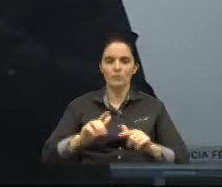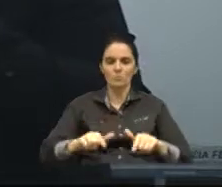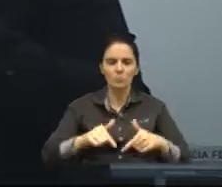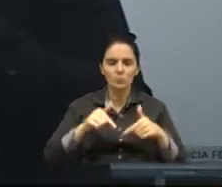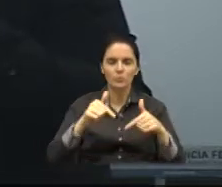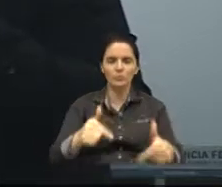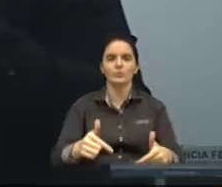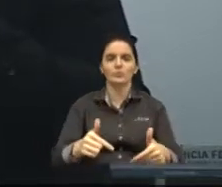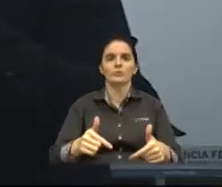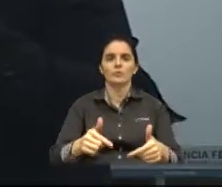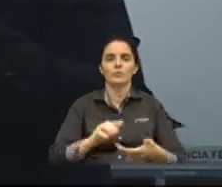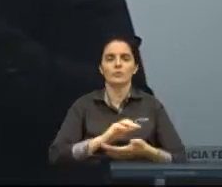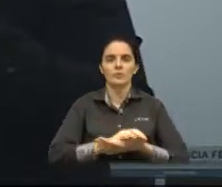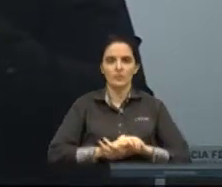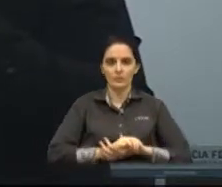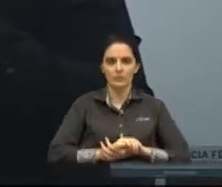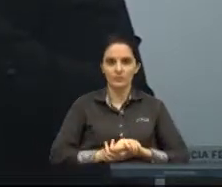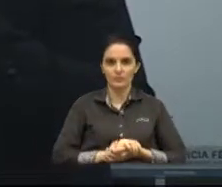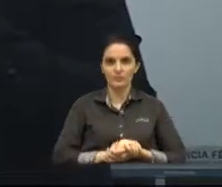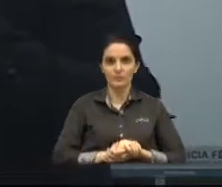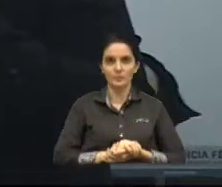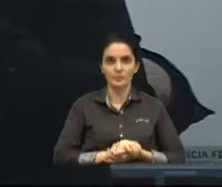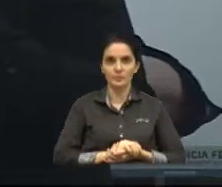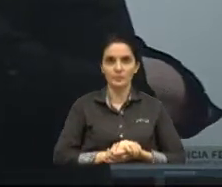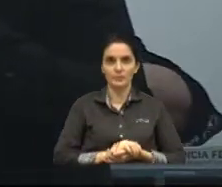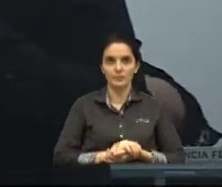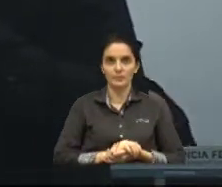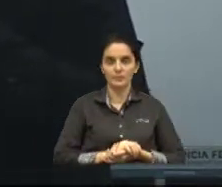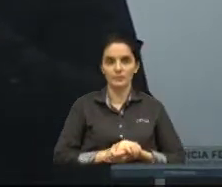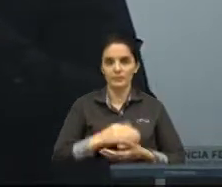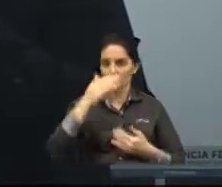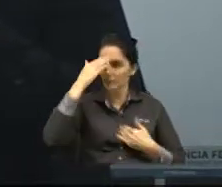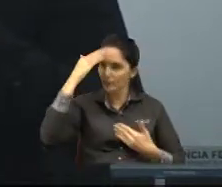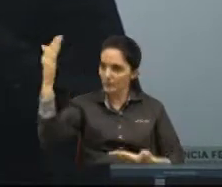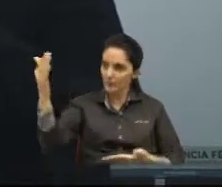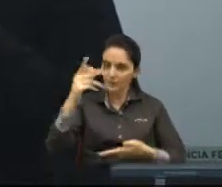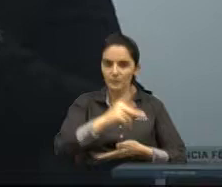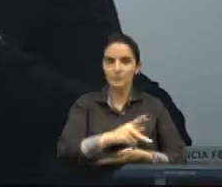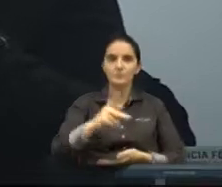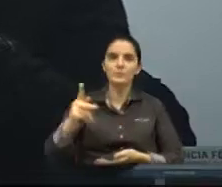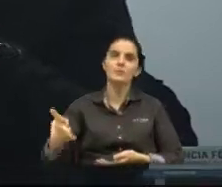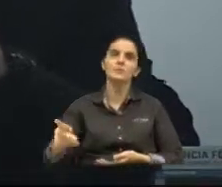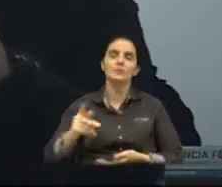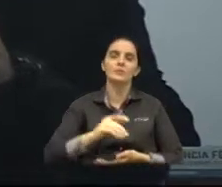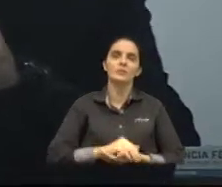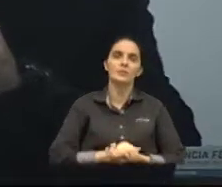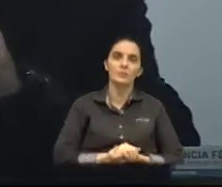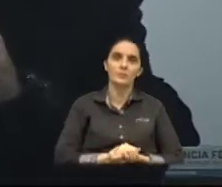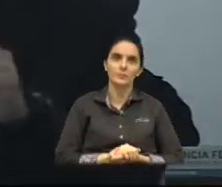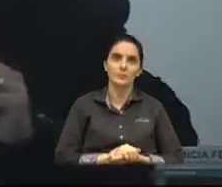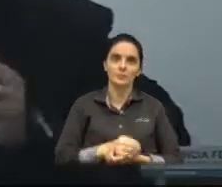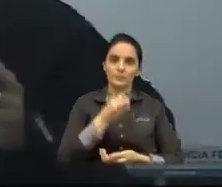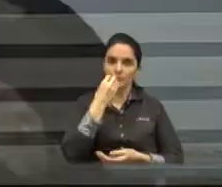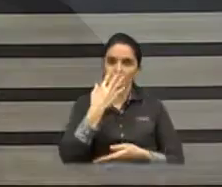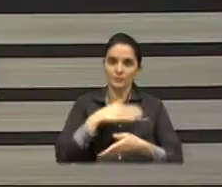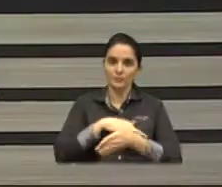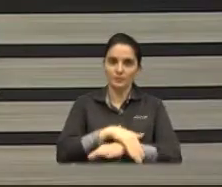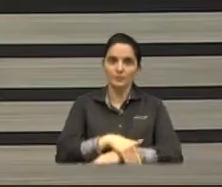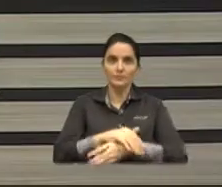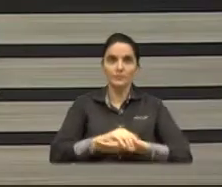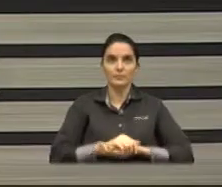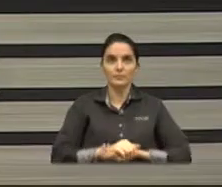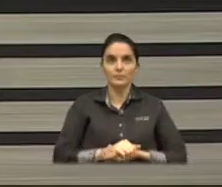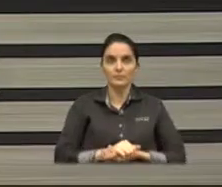toda a nossa liderança na igreja possui. Eu agradeço, presidente, pela palavra. Uma boa noite. Questão de